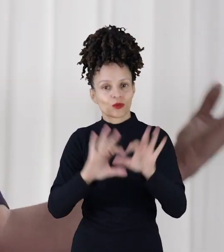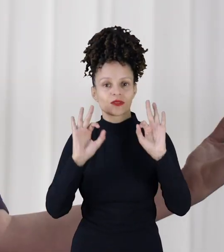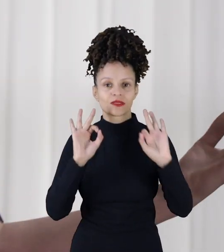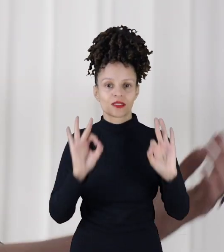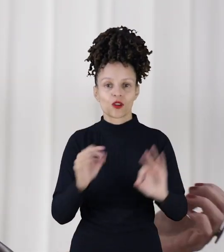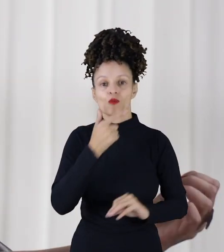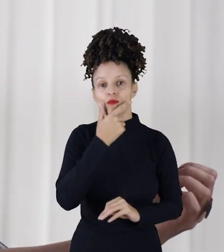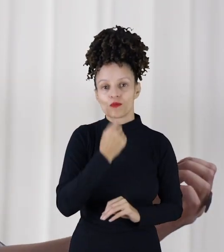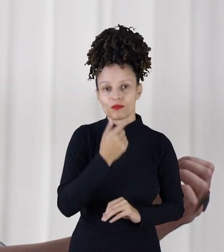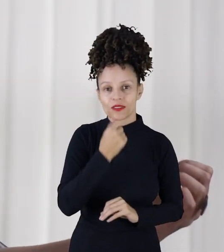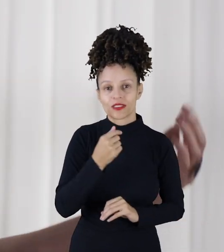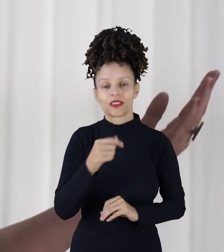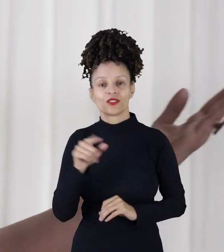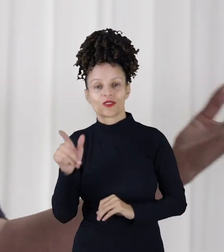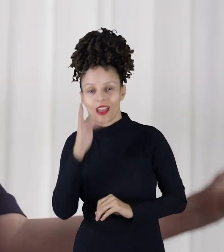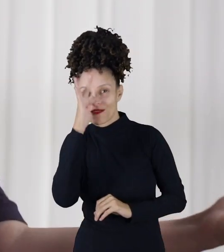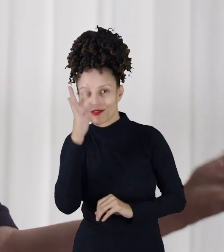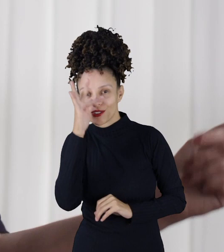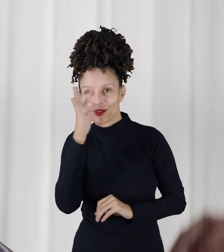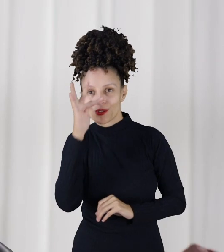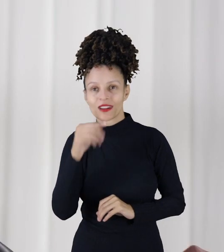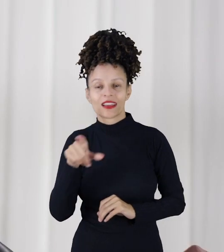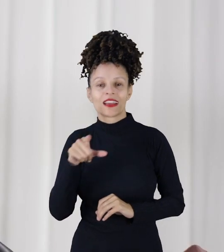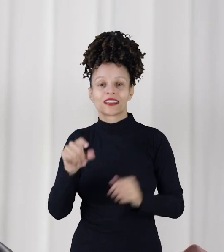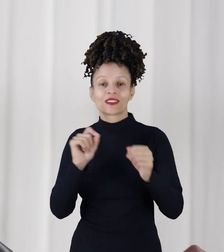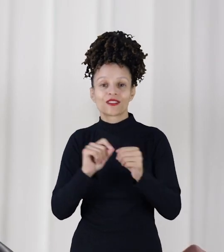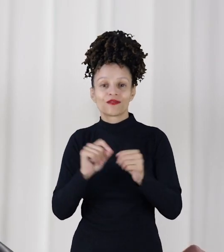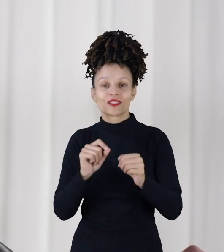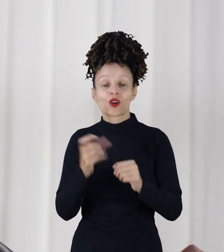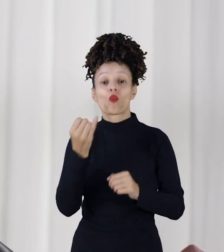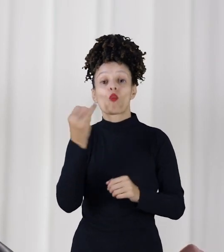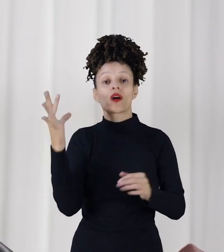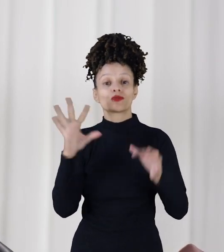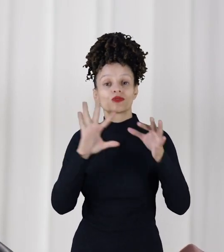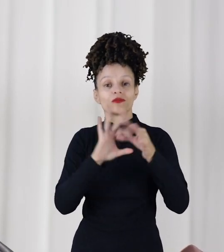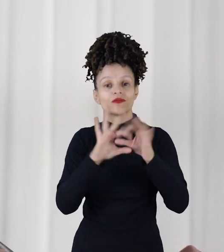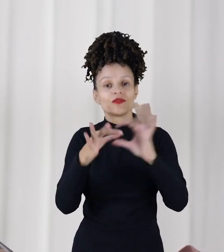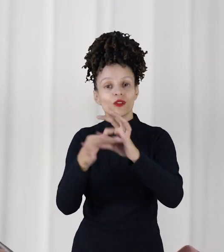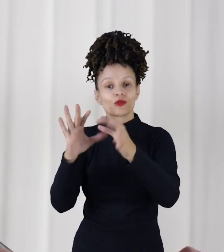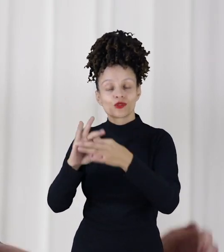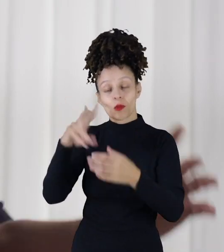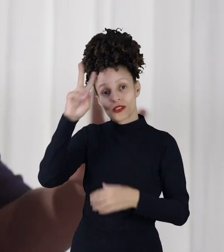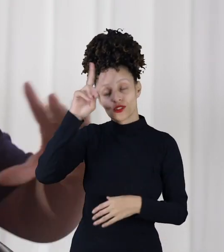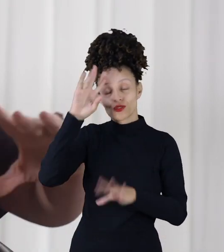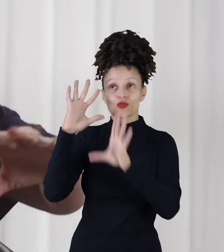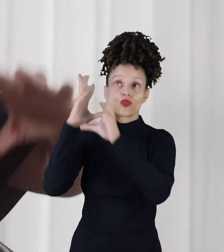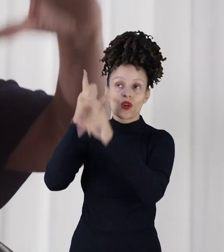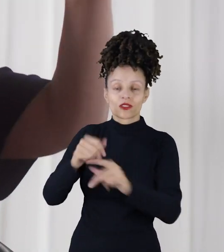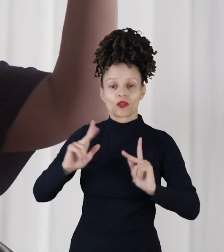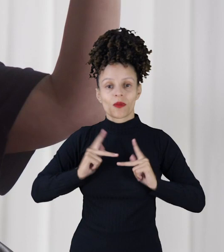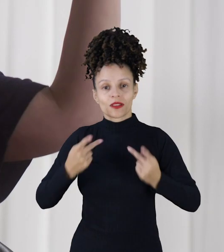fazer vínculos, né? Com o menino que vai ler O Menino e a Flor. Ele está fazendo quantos vínculos aí com